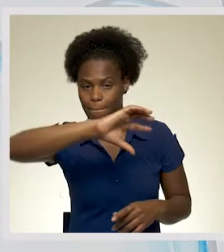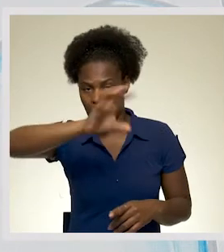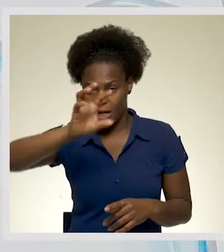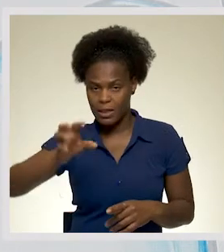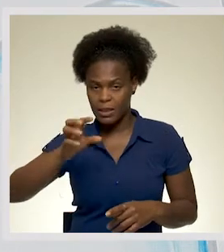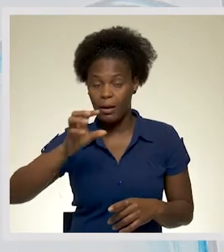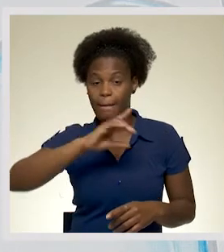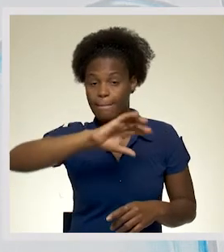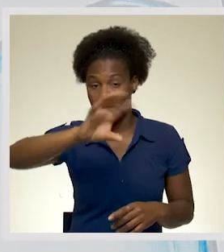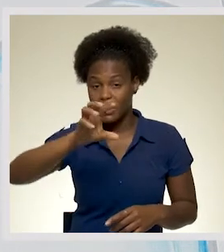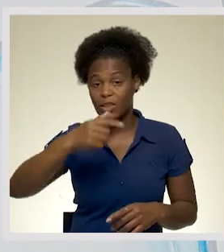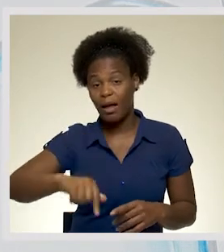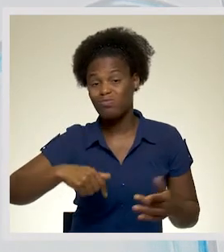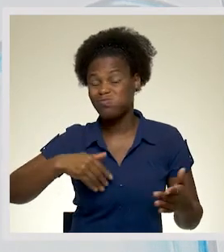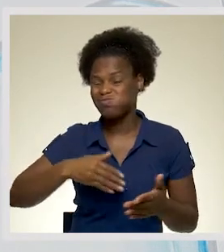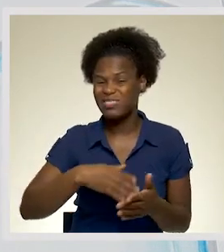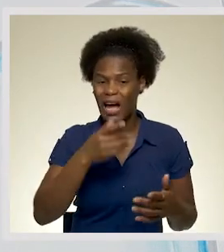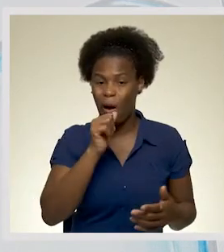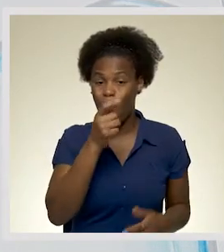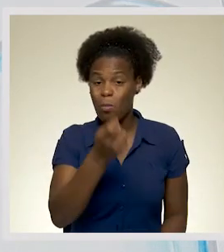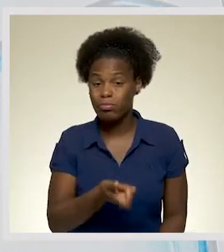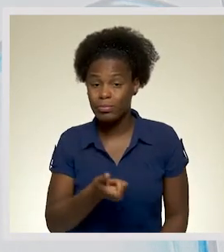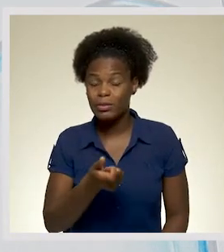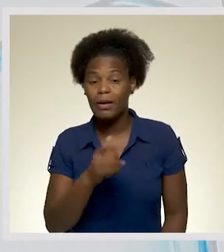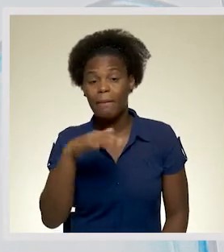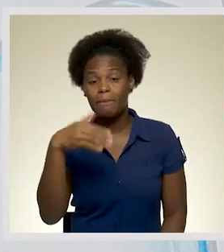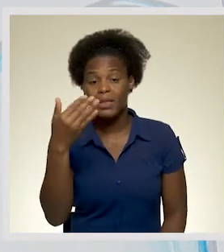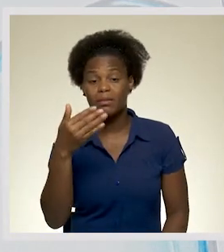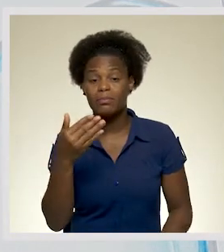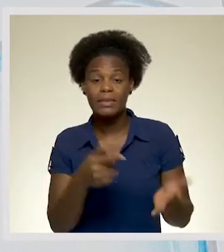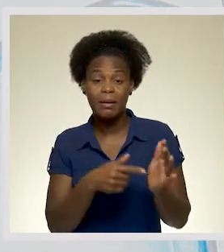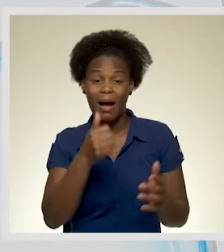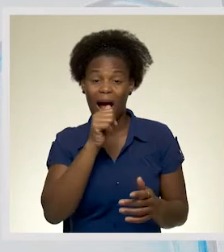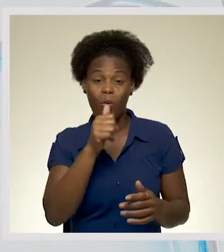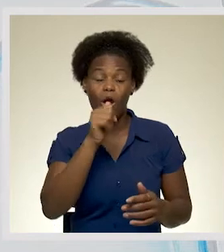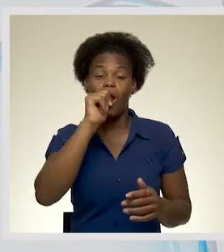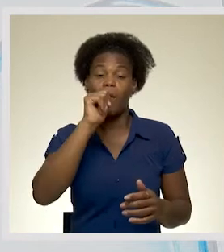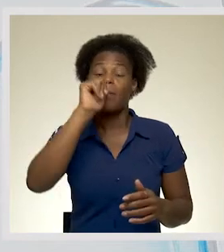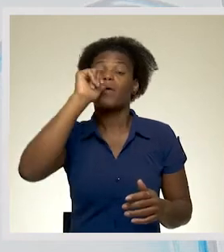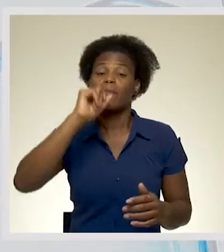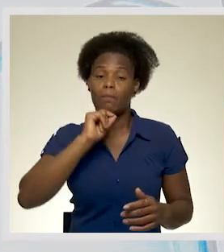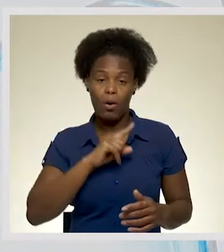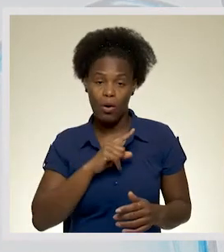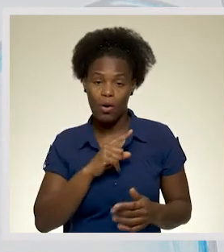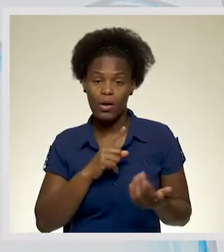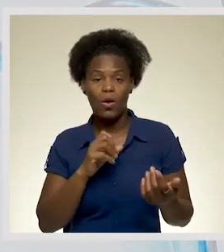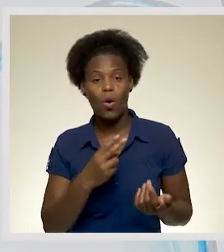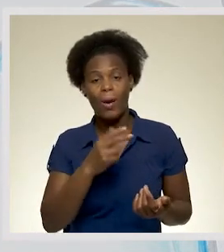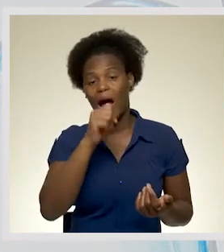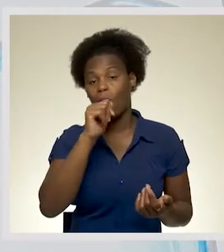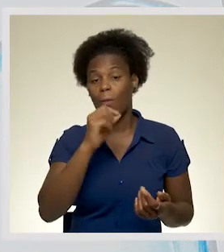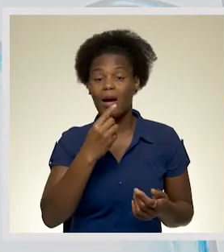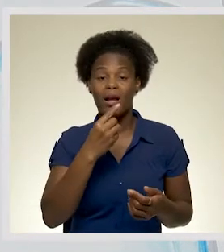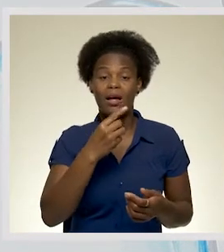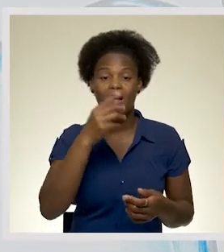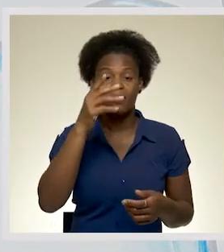tem limitação nas águas, principalmente a água potável e também a água para o